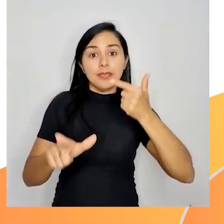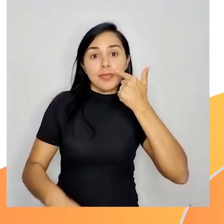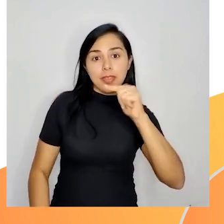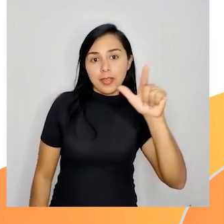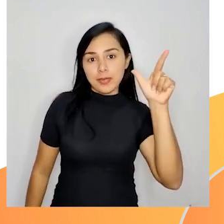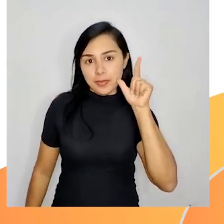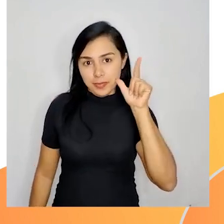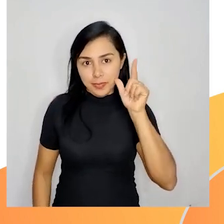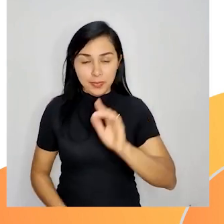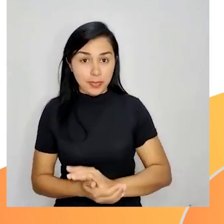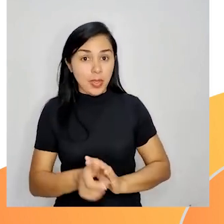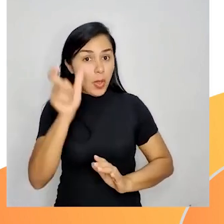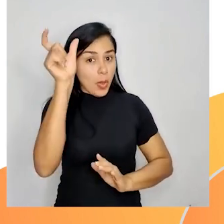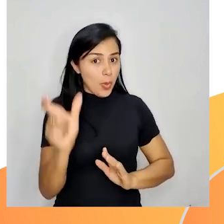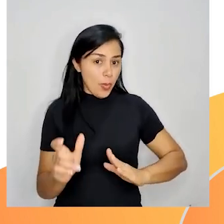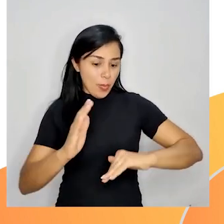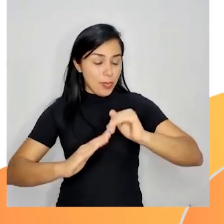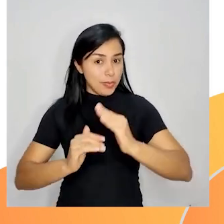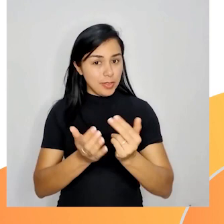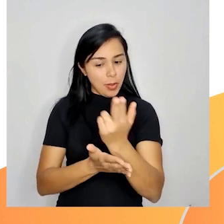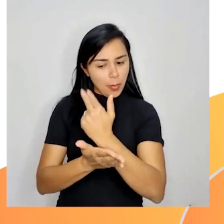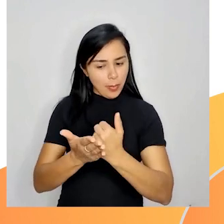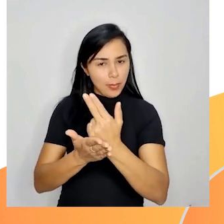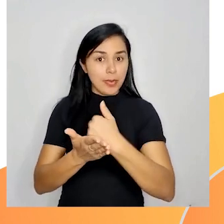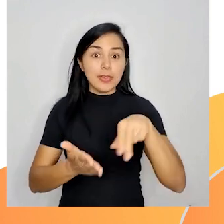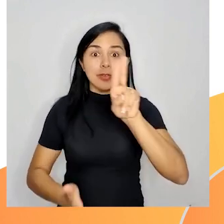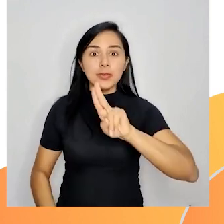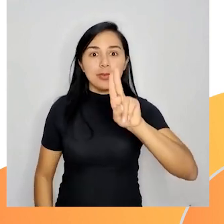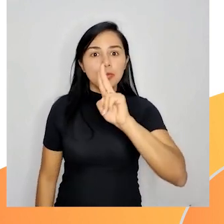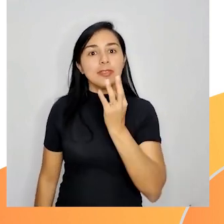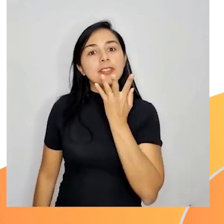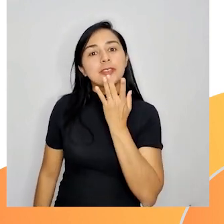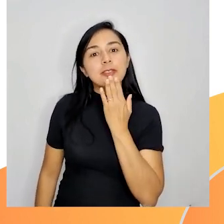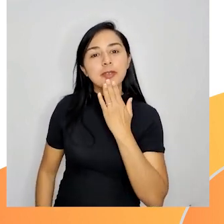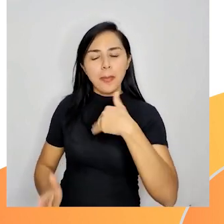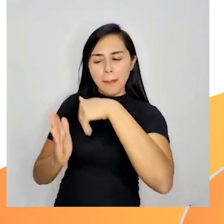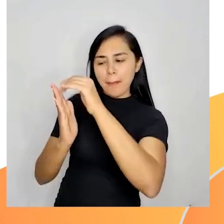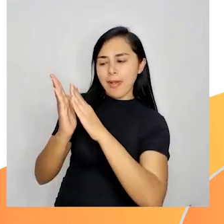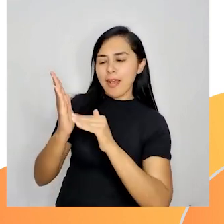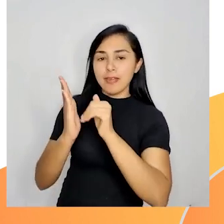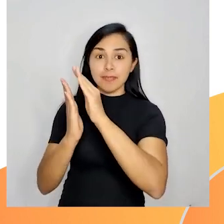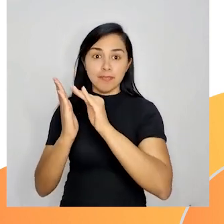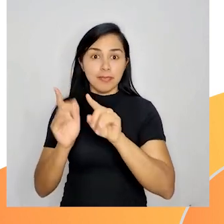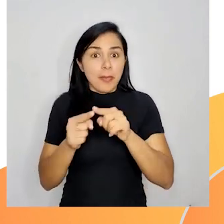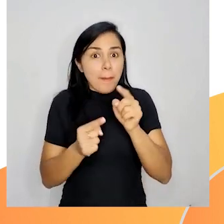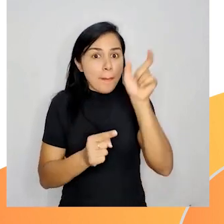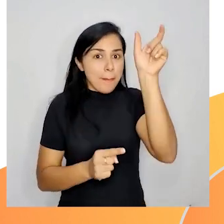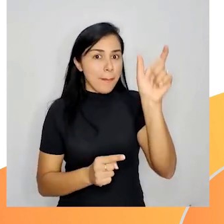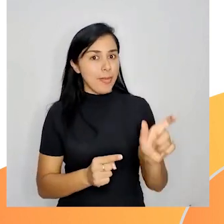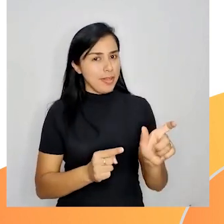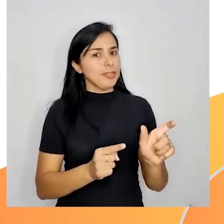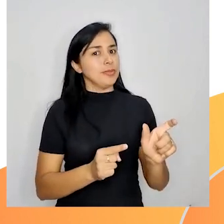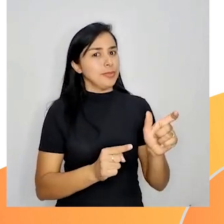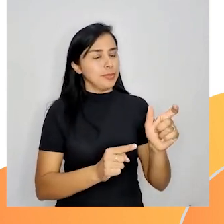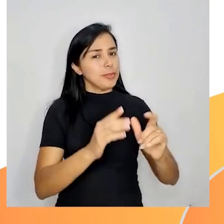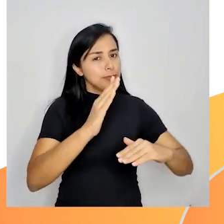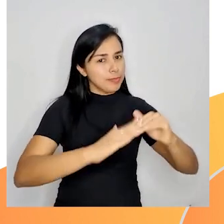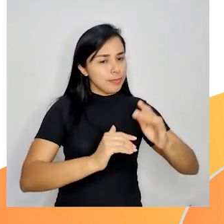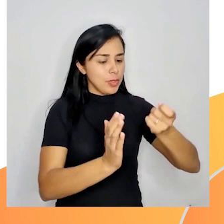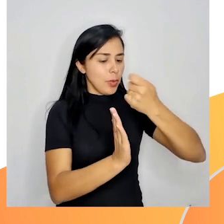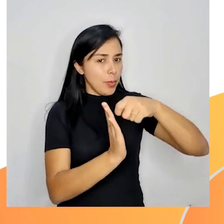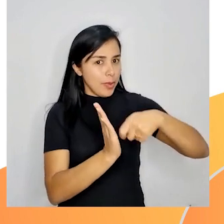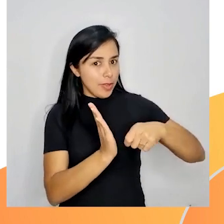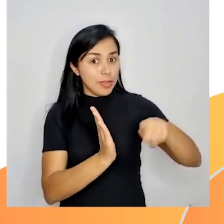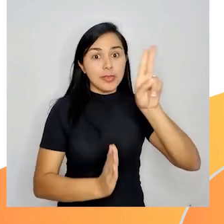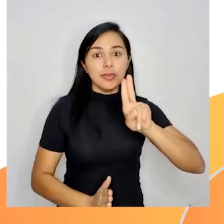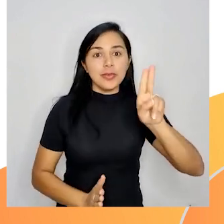as cores para tecer imagens, pinturas. Já o escritor ele usa as palavras e